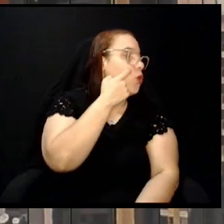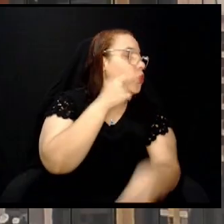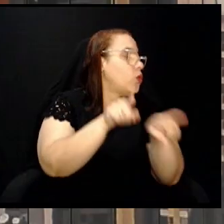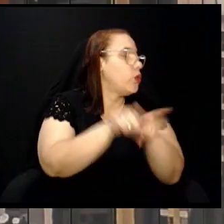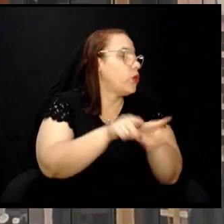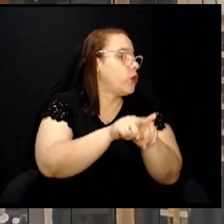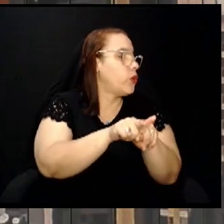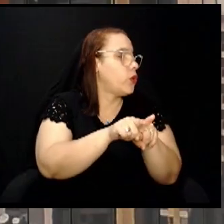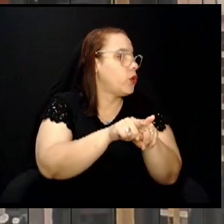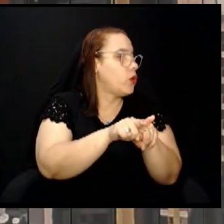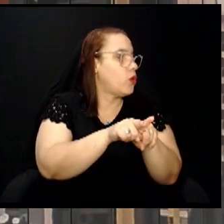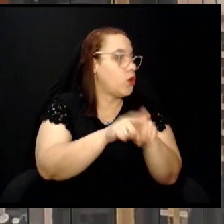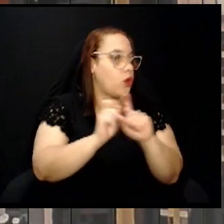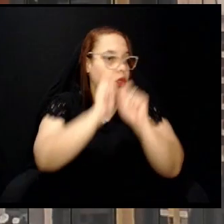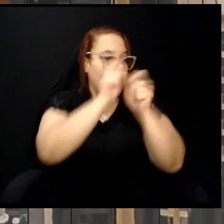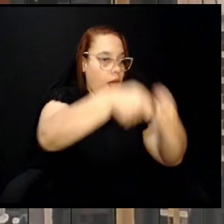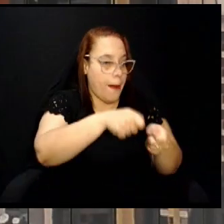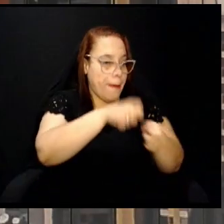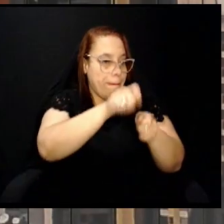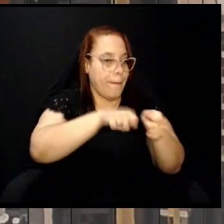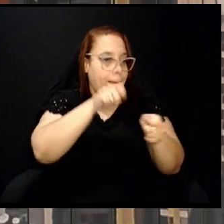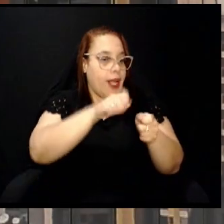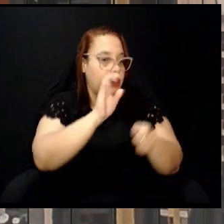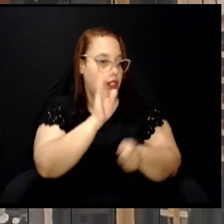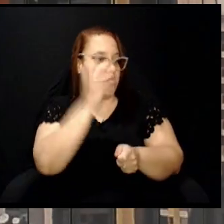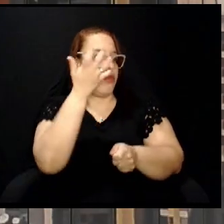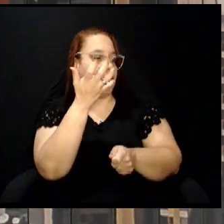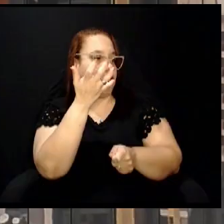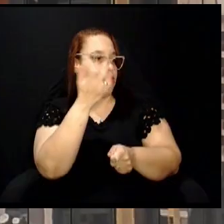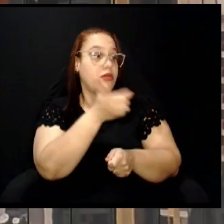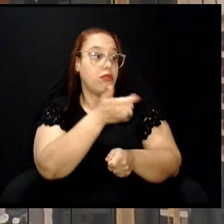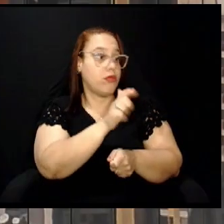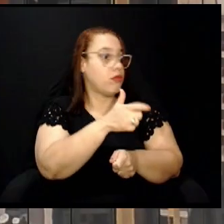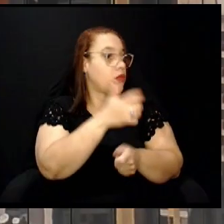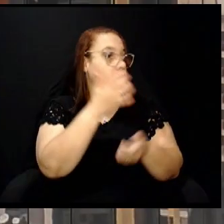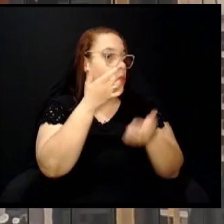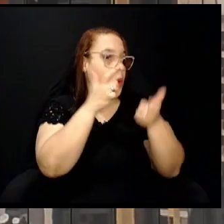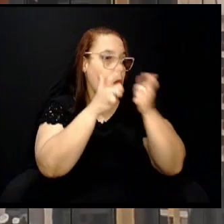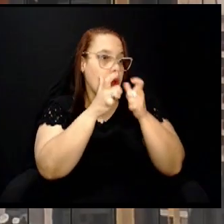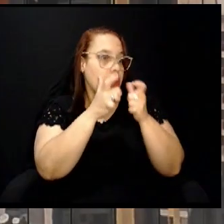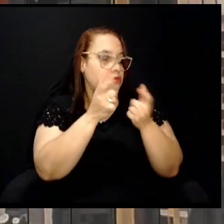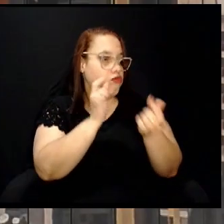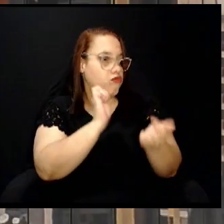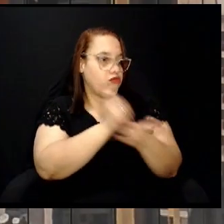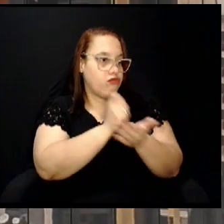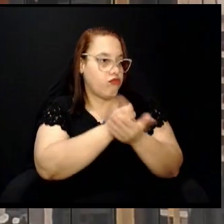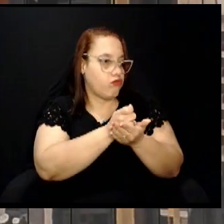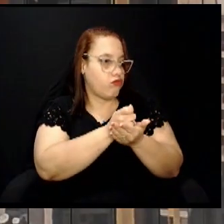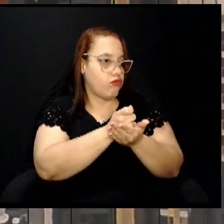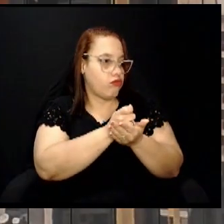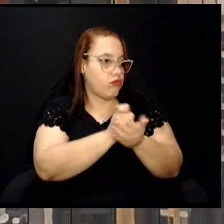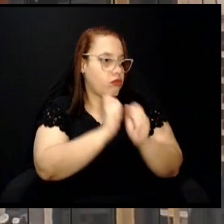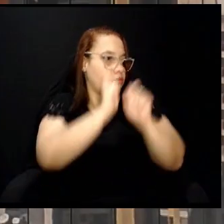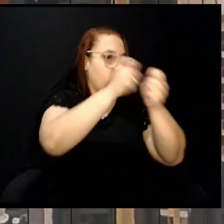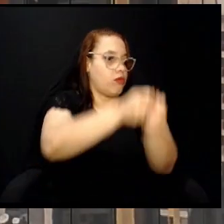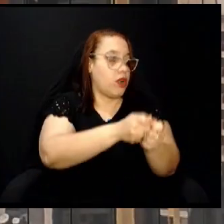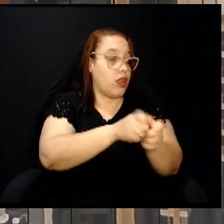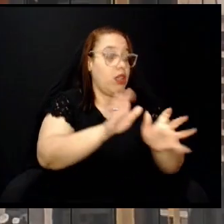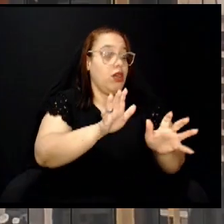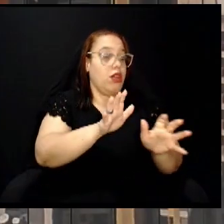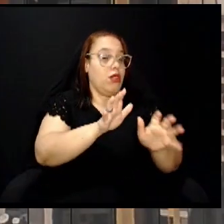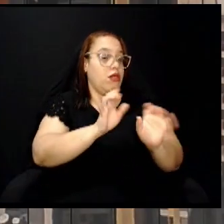também a questão da pesca, isso é possível de acontecer, já que eles não têm interesse comercial, terem sido pescados por acidente